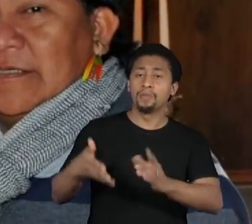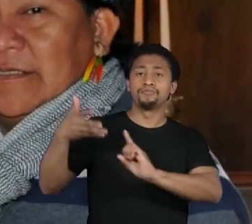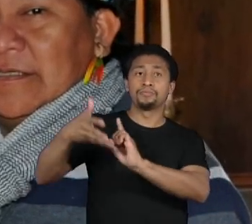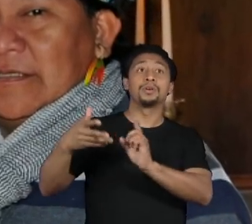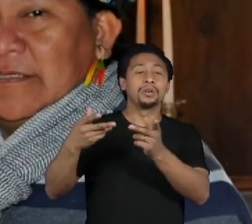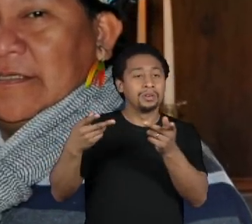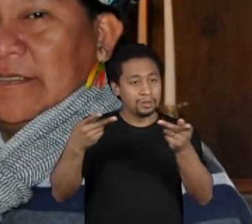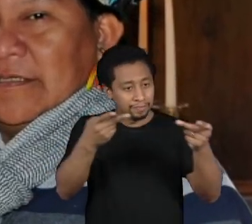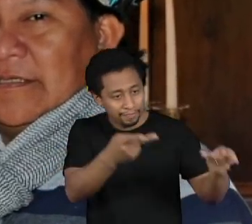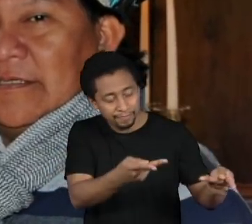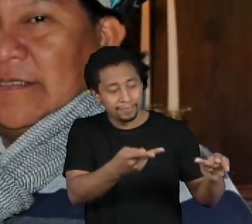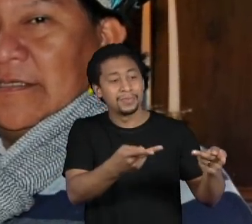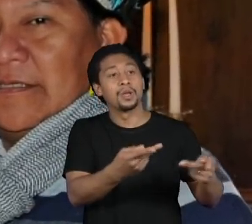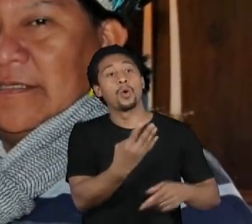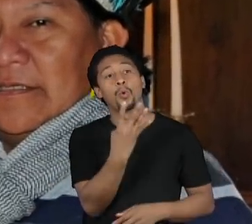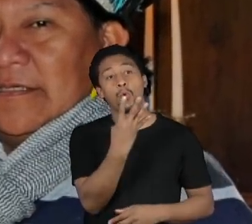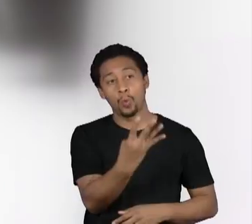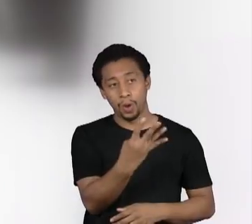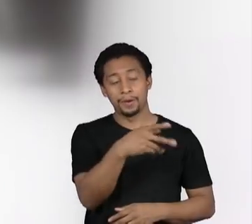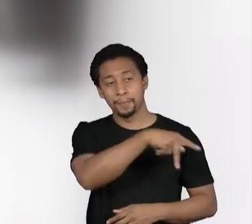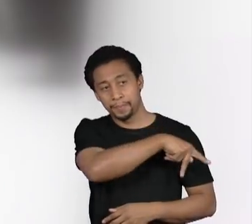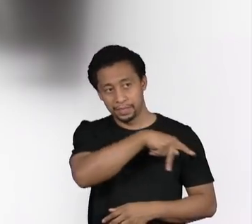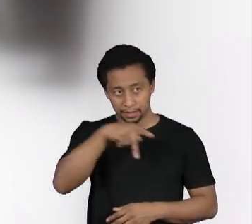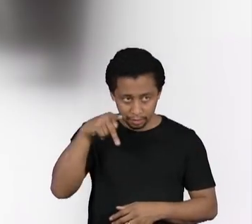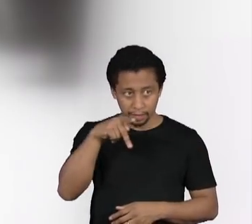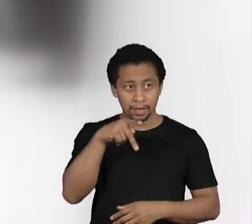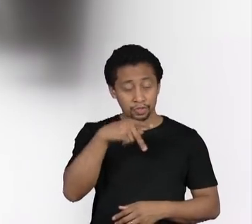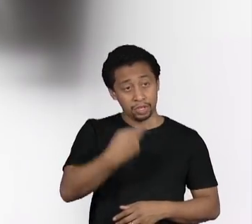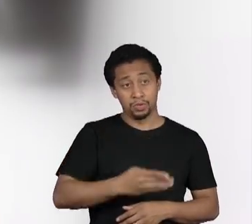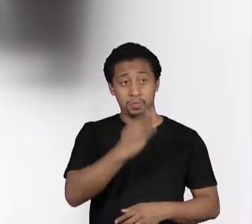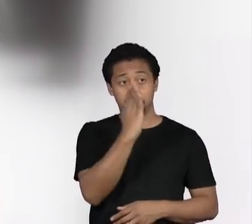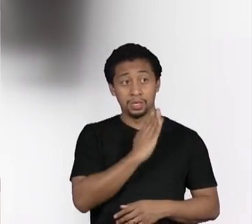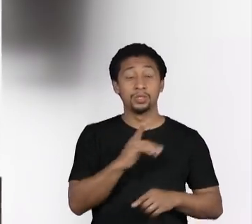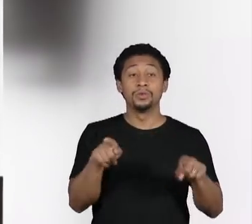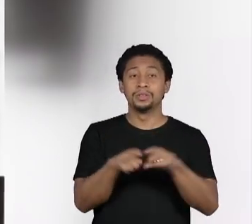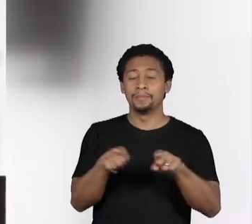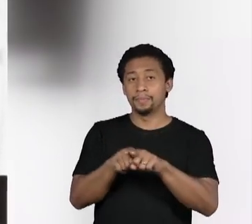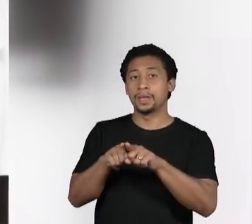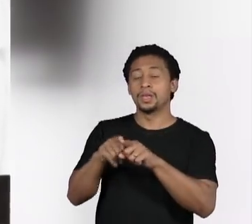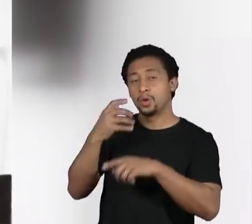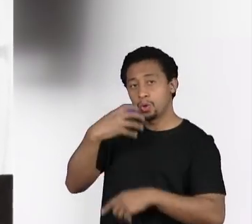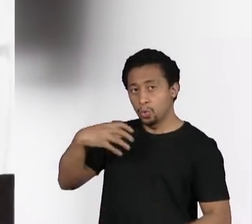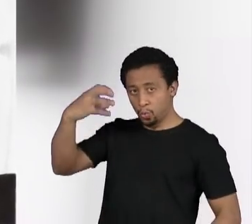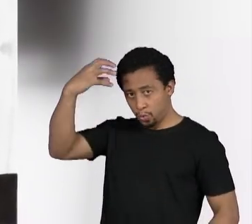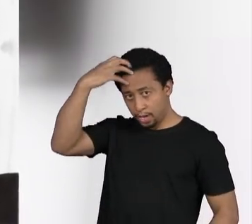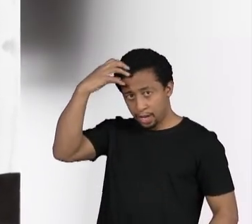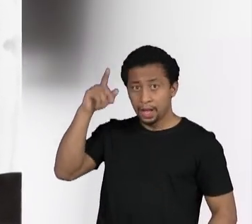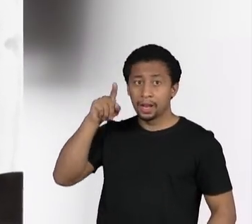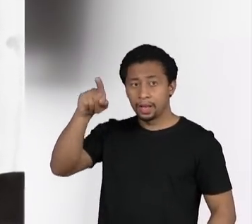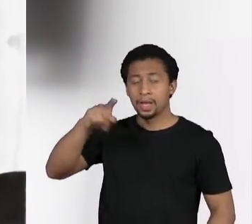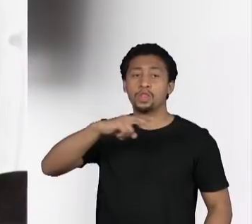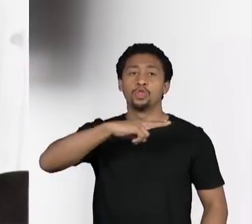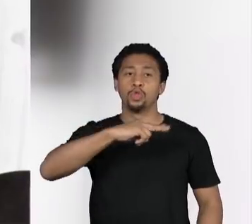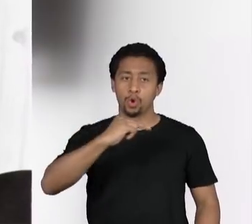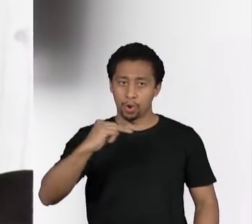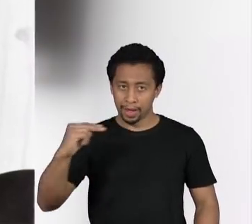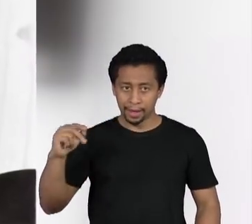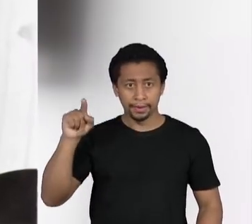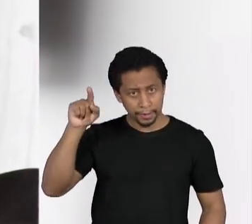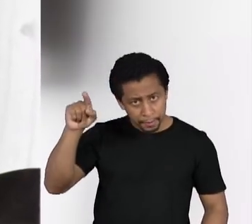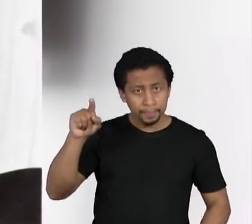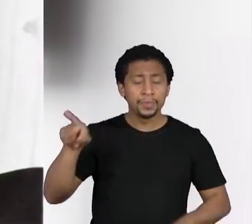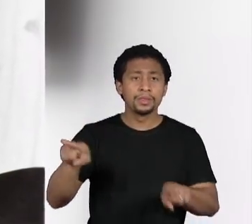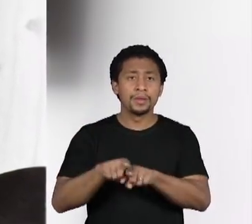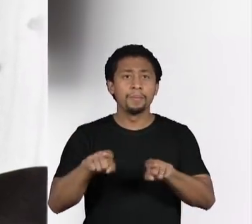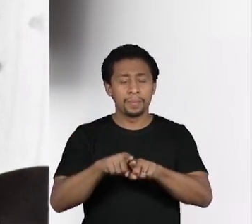presidentes brasileiros e o rei da Noruega. Em reconhecimento pelo seu trabalho, recebeu o Prêmio Global 500 da ONU e